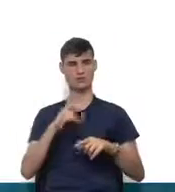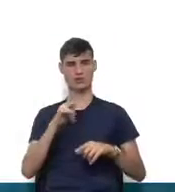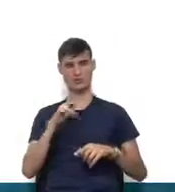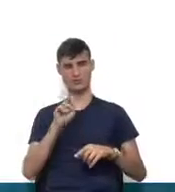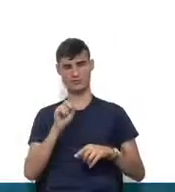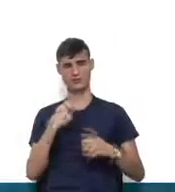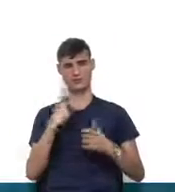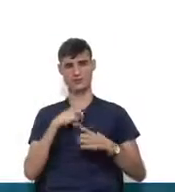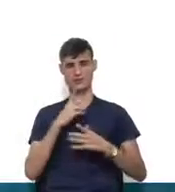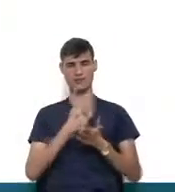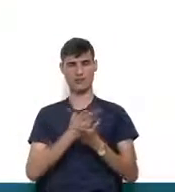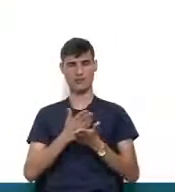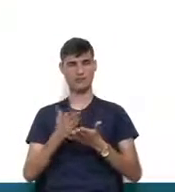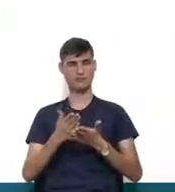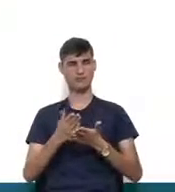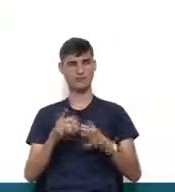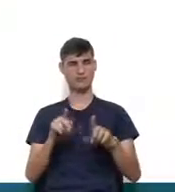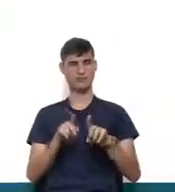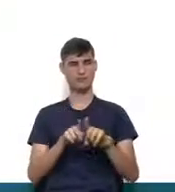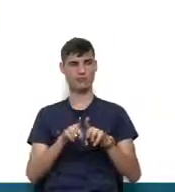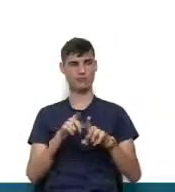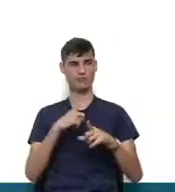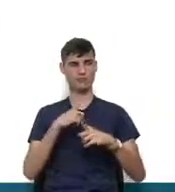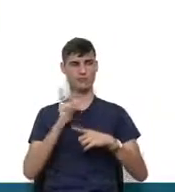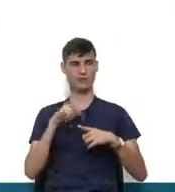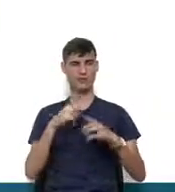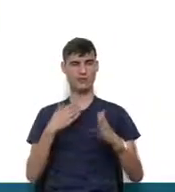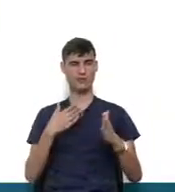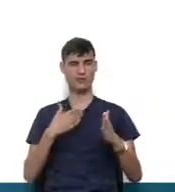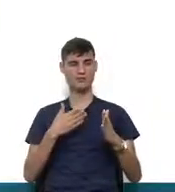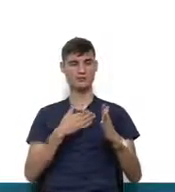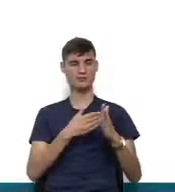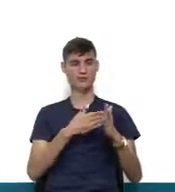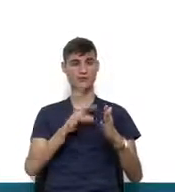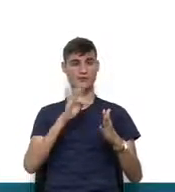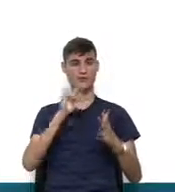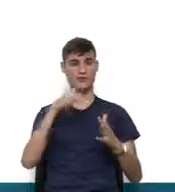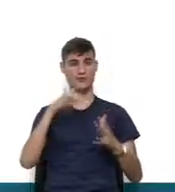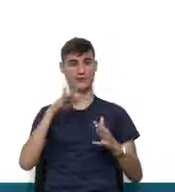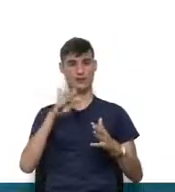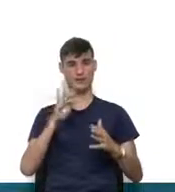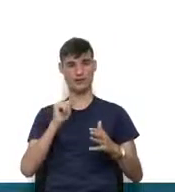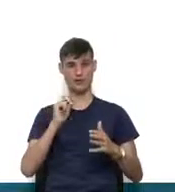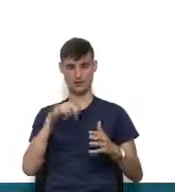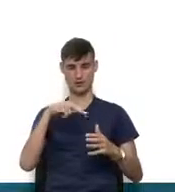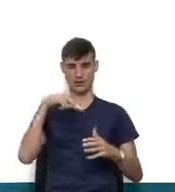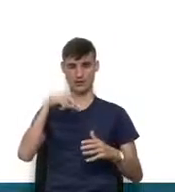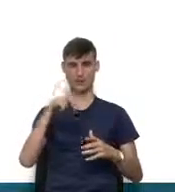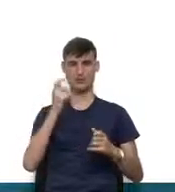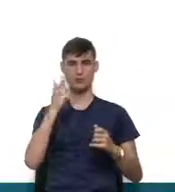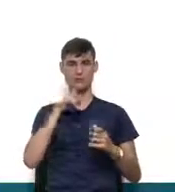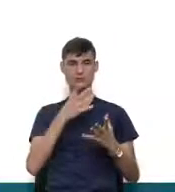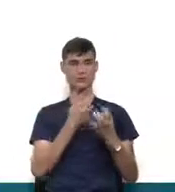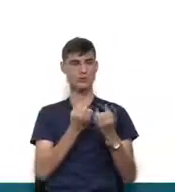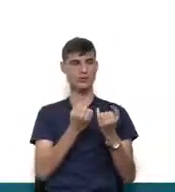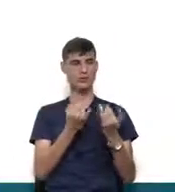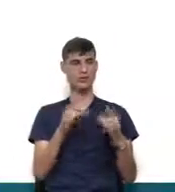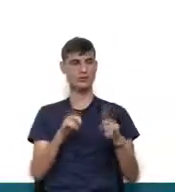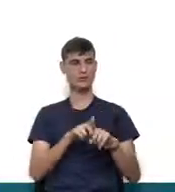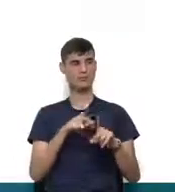com sequência. Aqui nós temos uma sequência finita, que é quando eu consigo contar todos os termos.